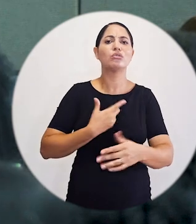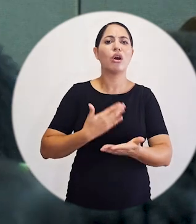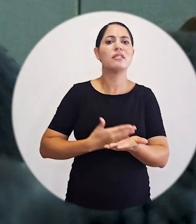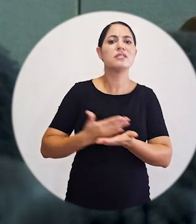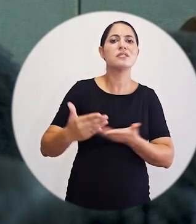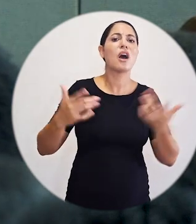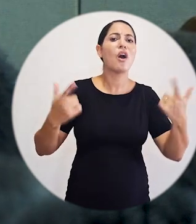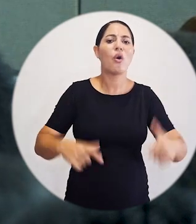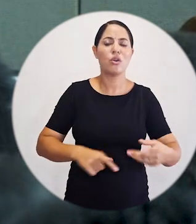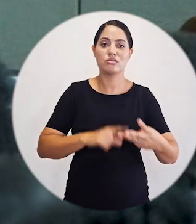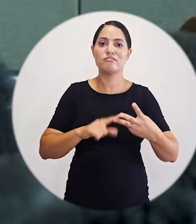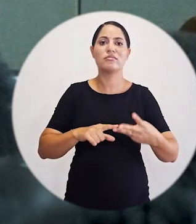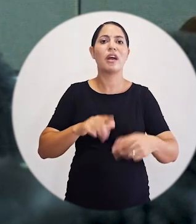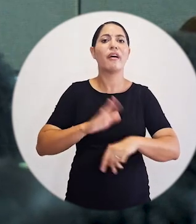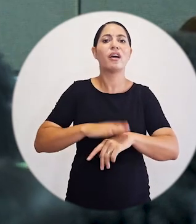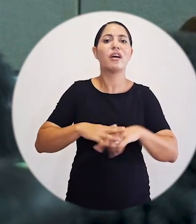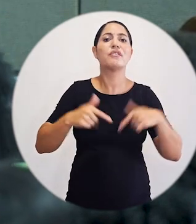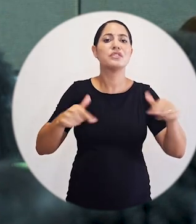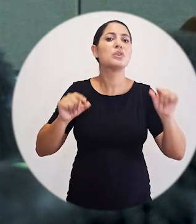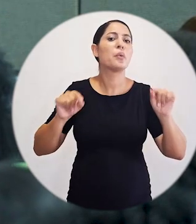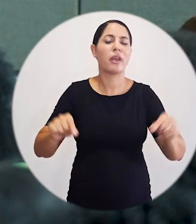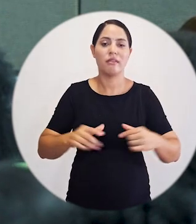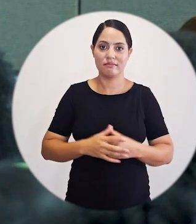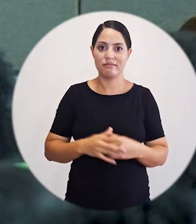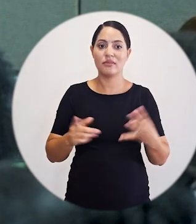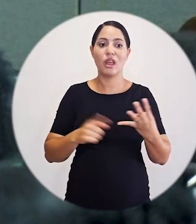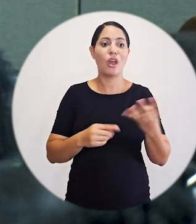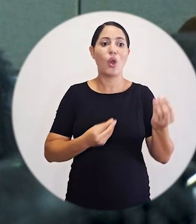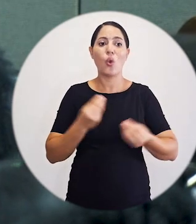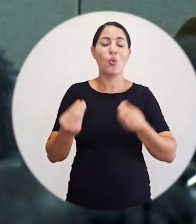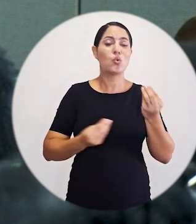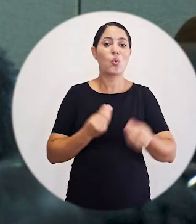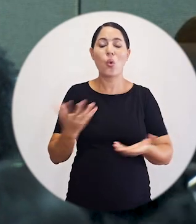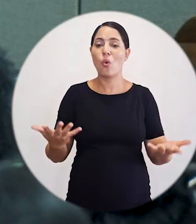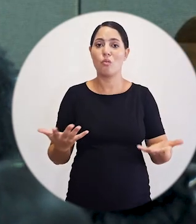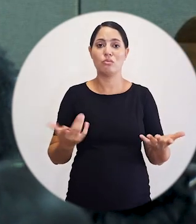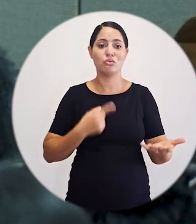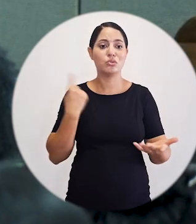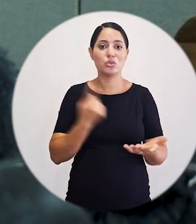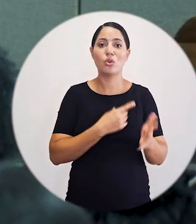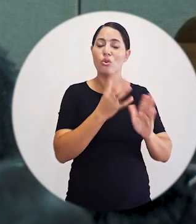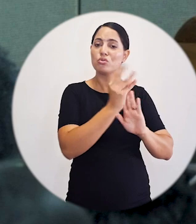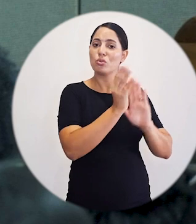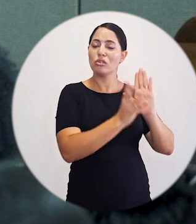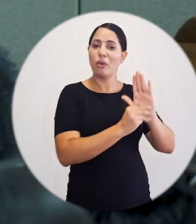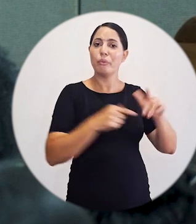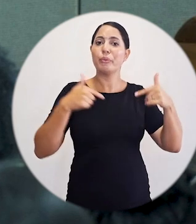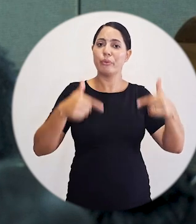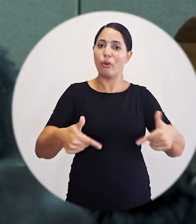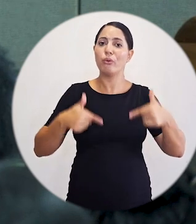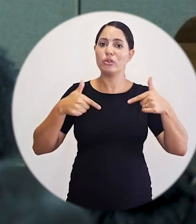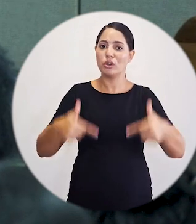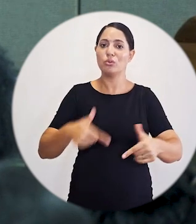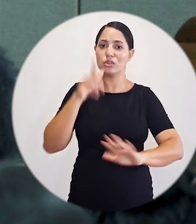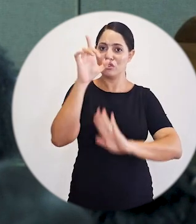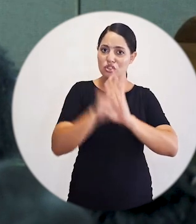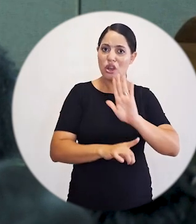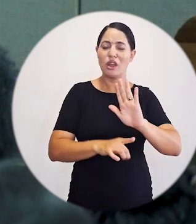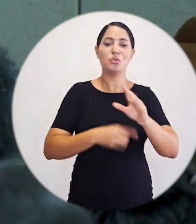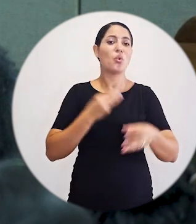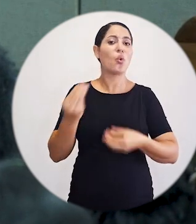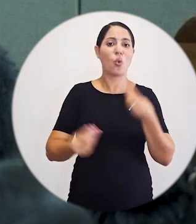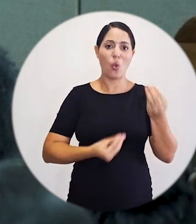começar? O que fazer? Como traçar o caráter e o conteúdo dessa luta